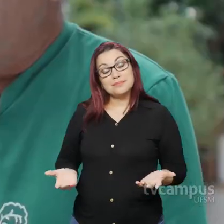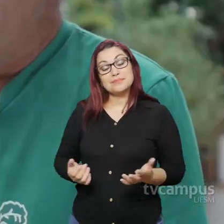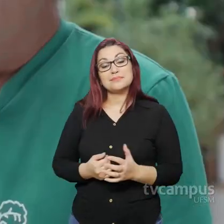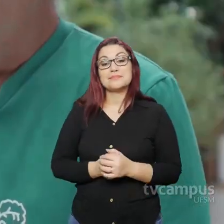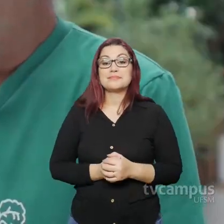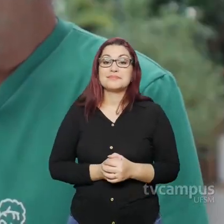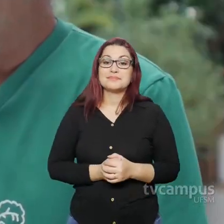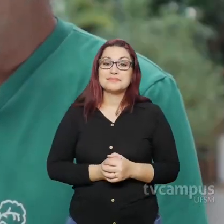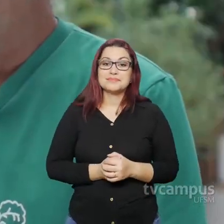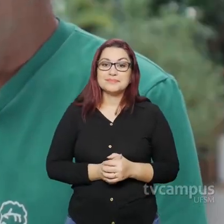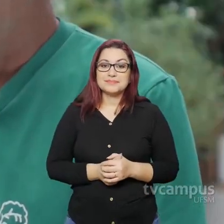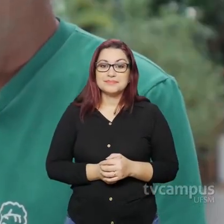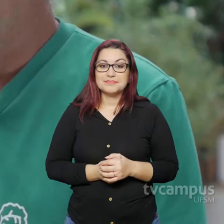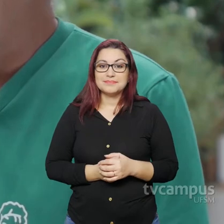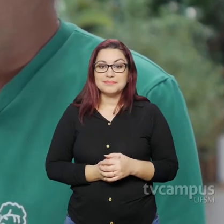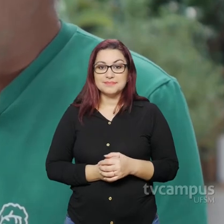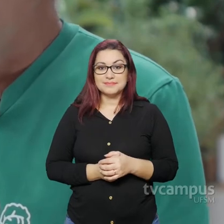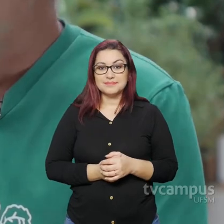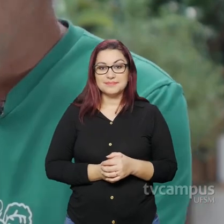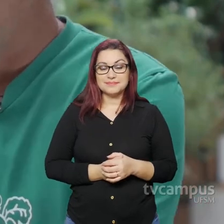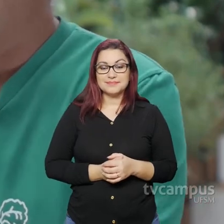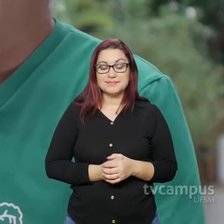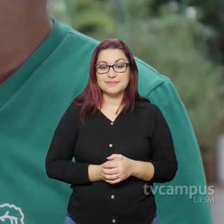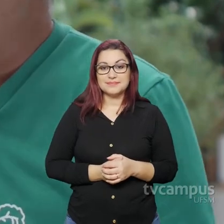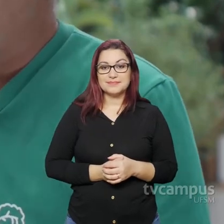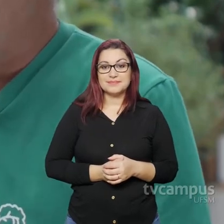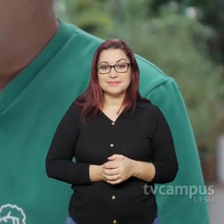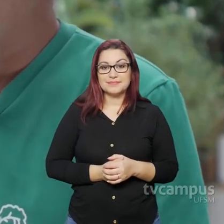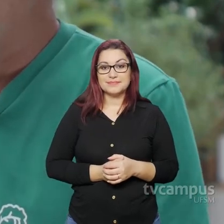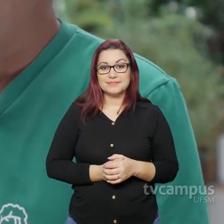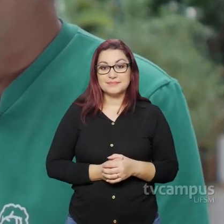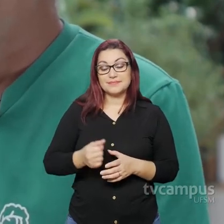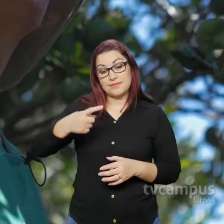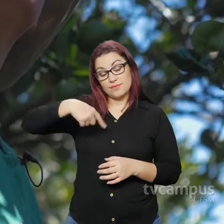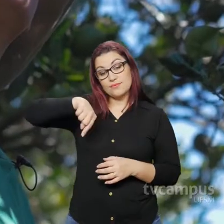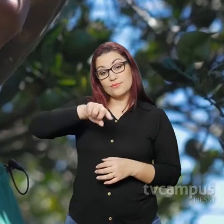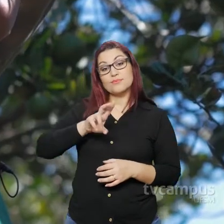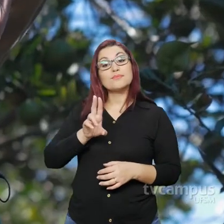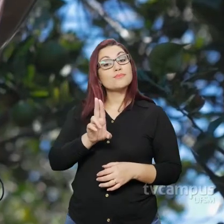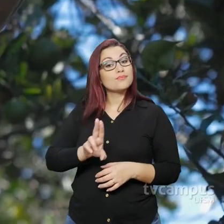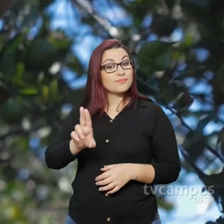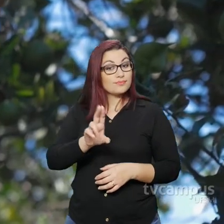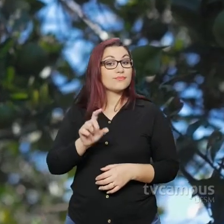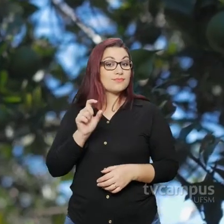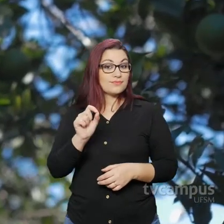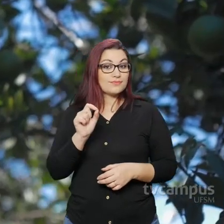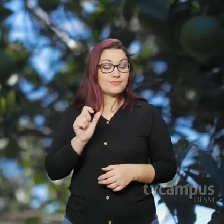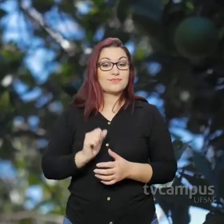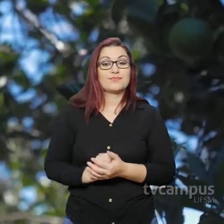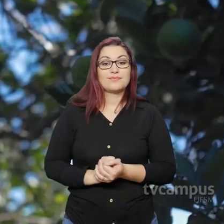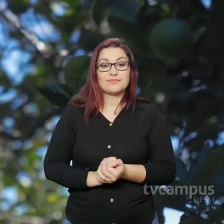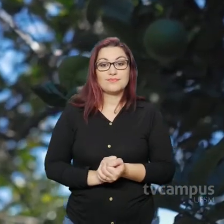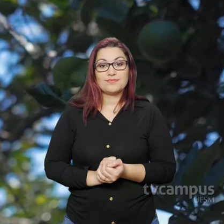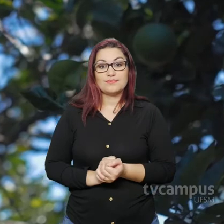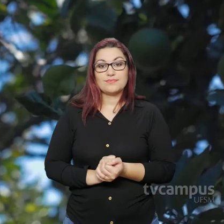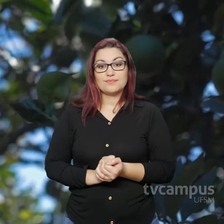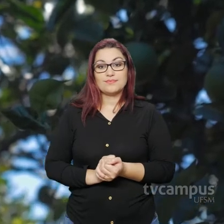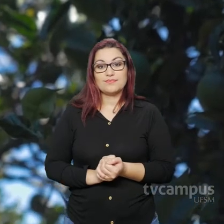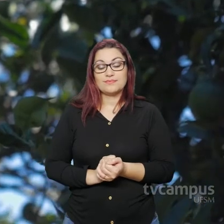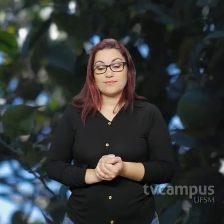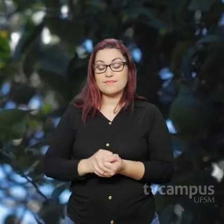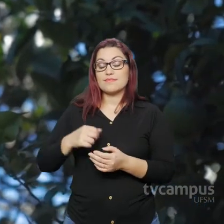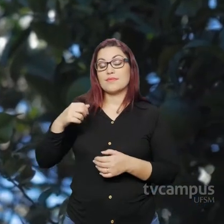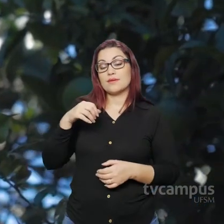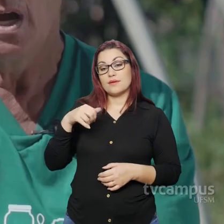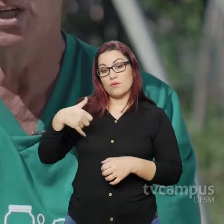local vão fazer o quê? Eles vão atacar a cultura que eu estou introduzindo. A gente usa muito é o